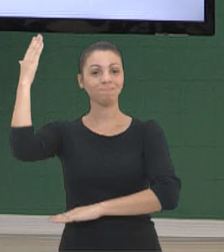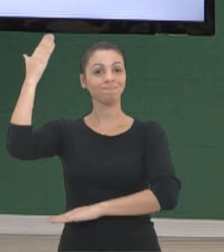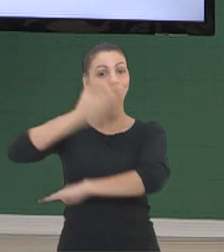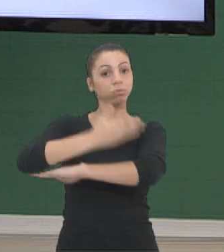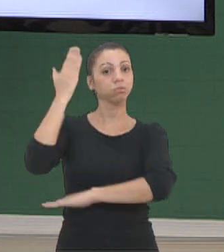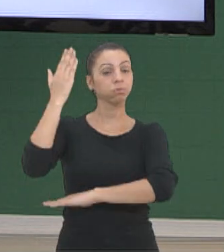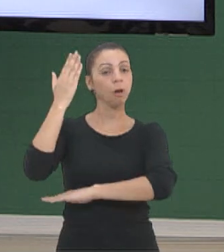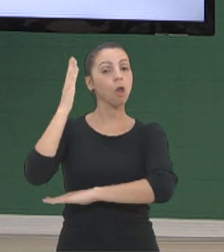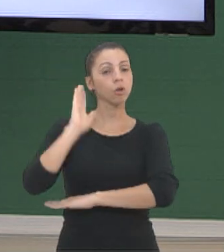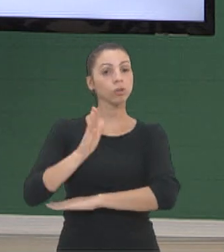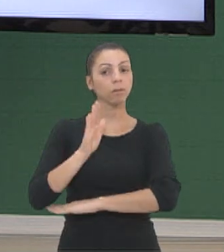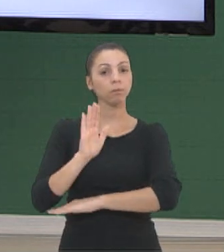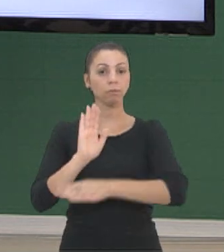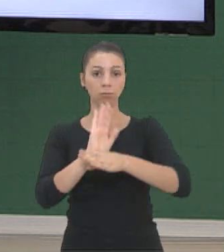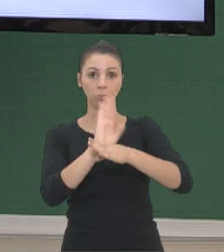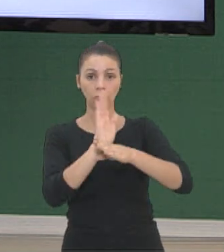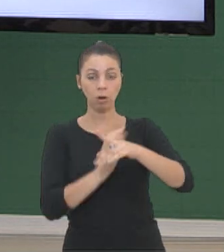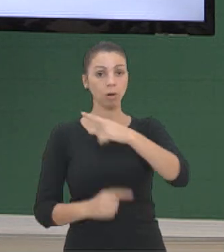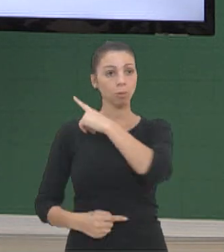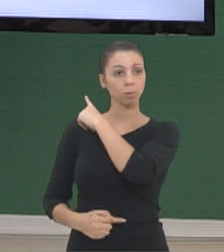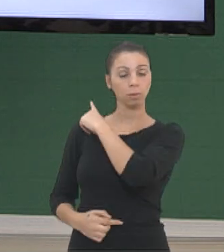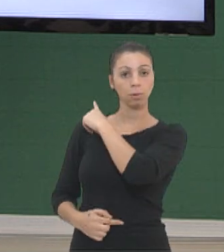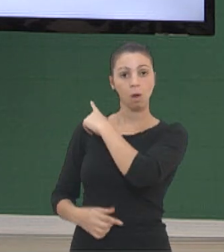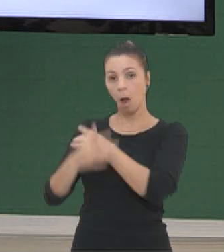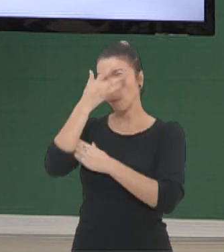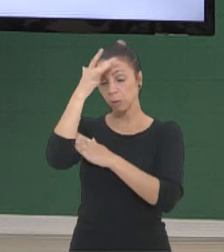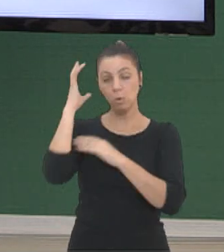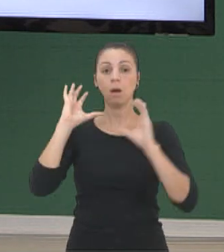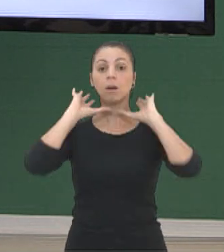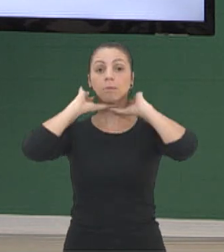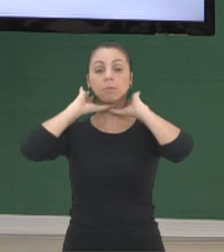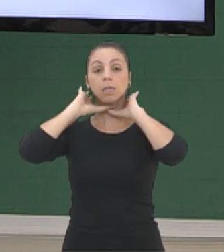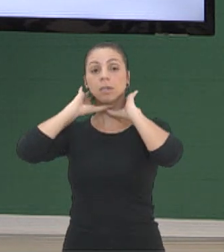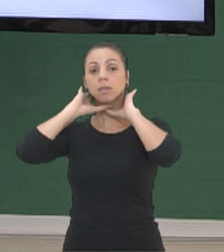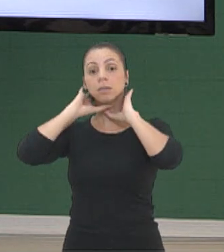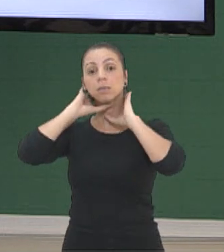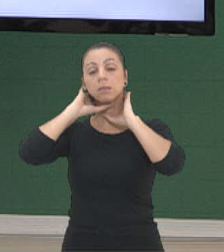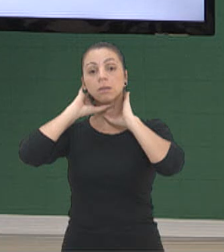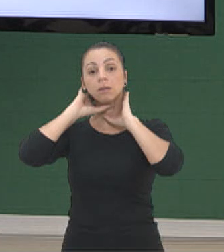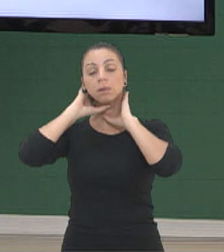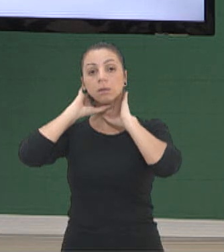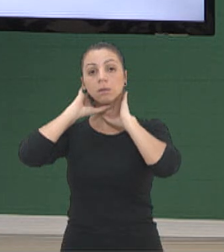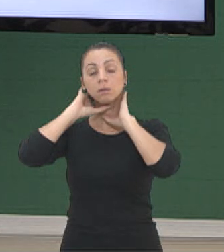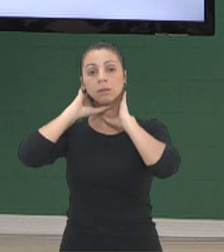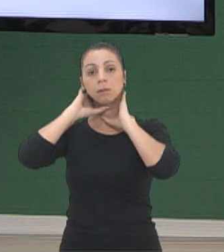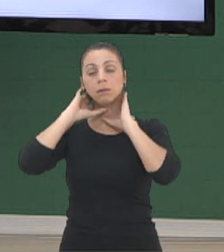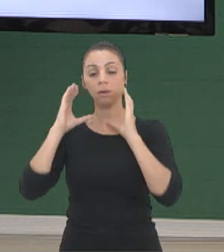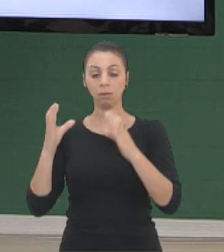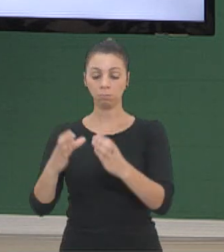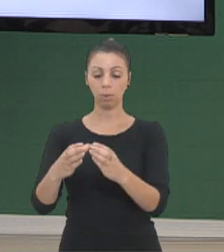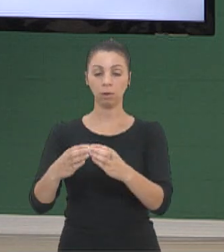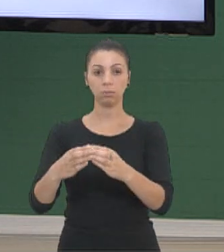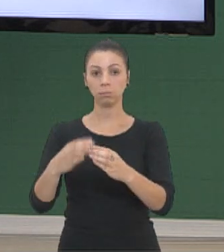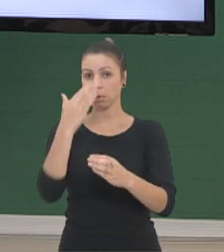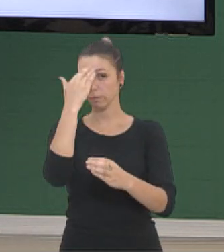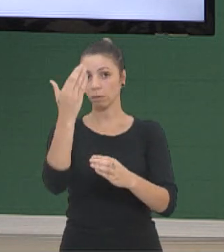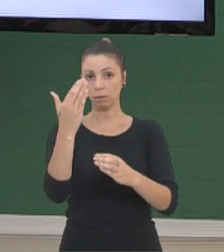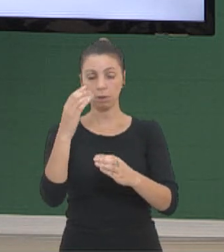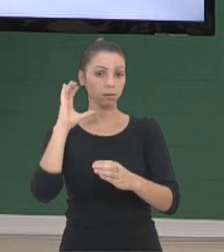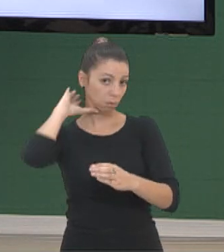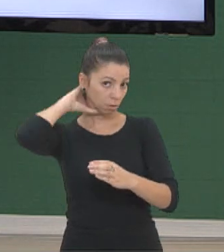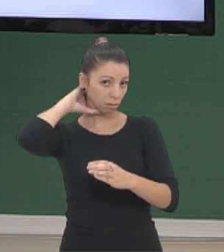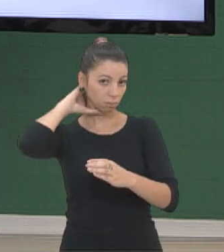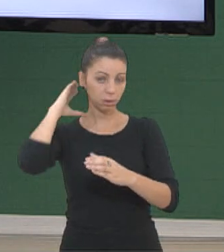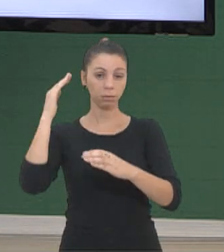deve ter visto isso em filmes. A pessoa colocava a cabeça aqui, colocava um balde na frente da cabeça da pessoa e ali